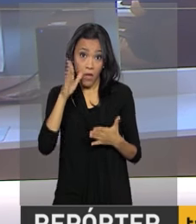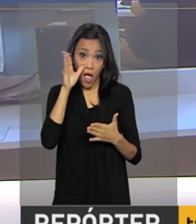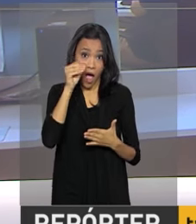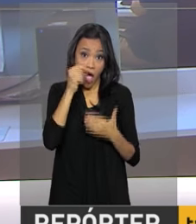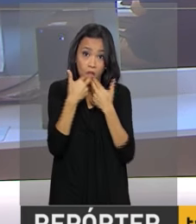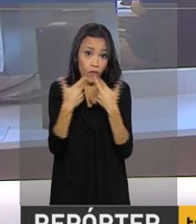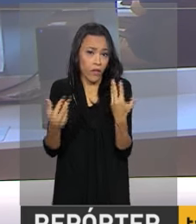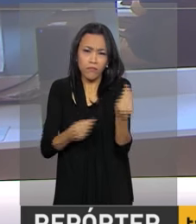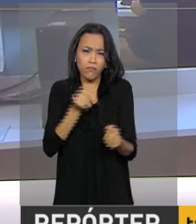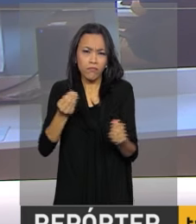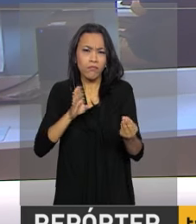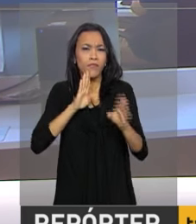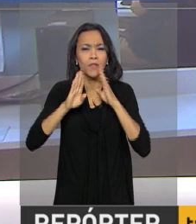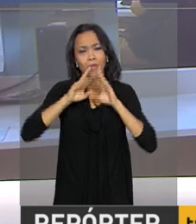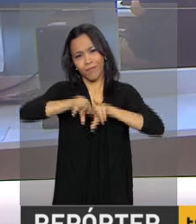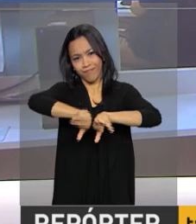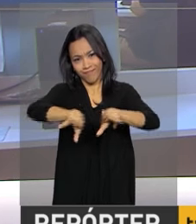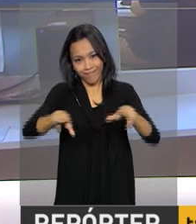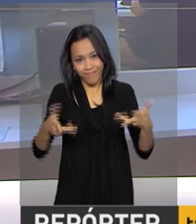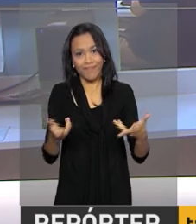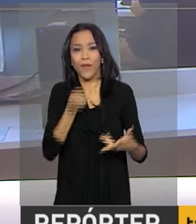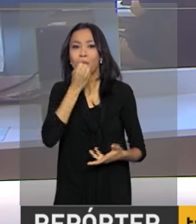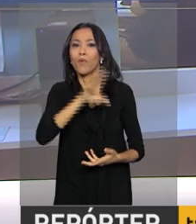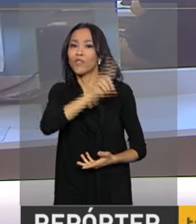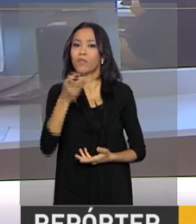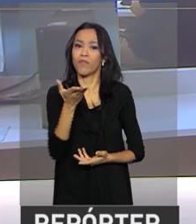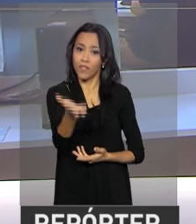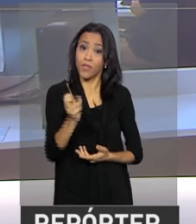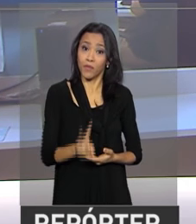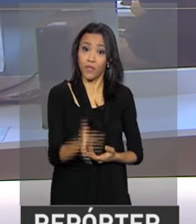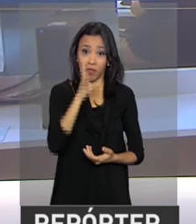também as novidades pelas nossas redes sociais. Um bom dia